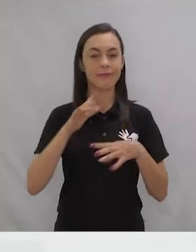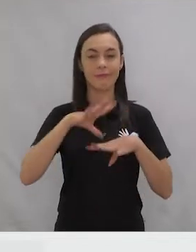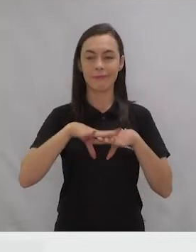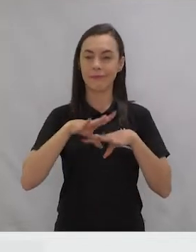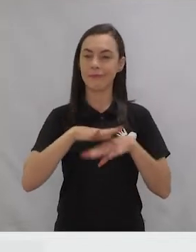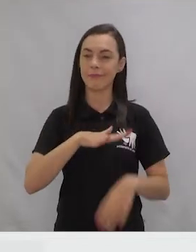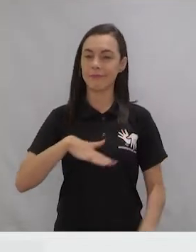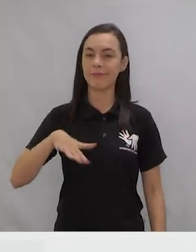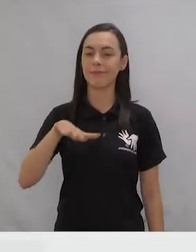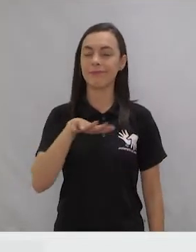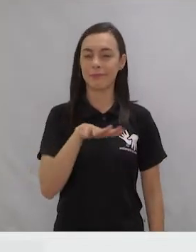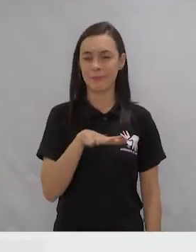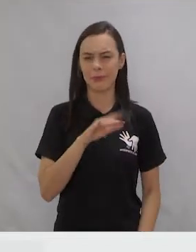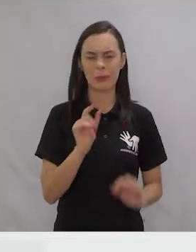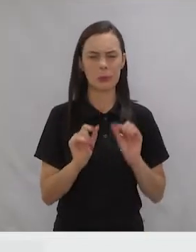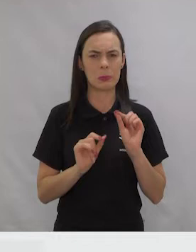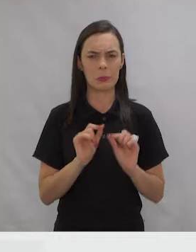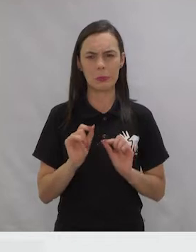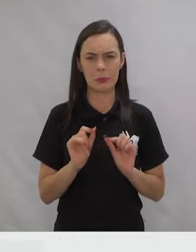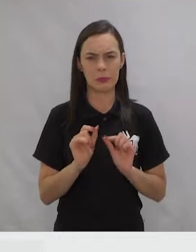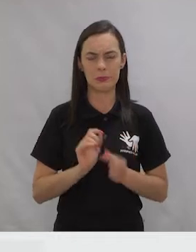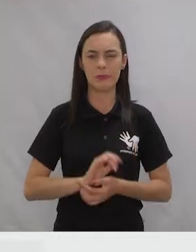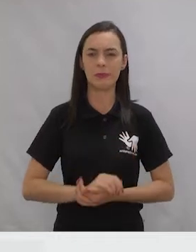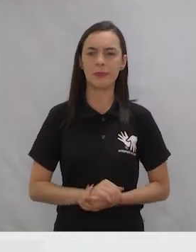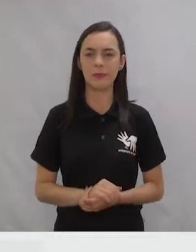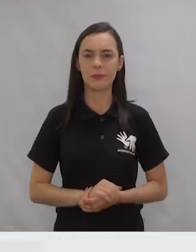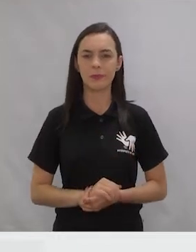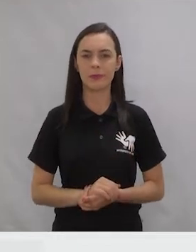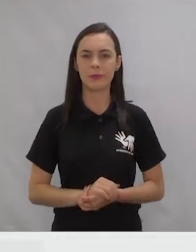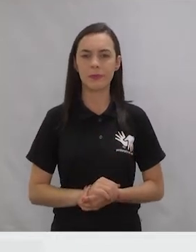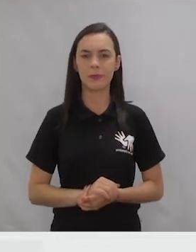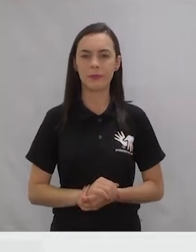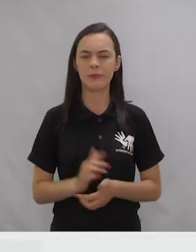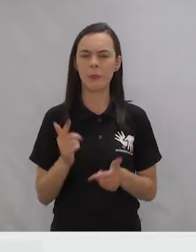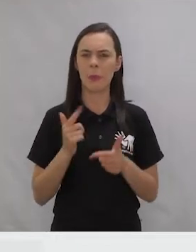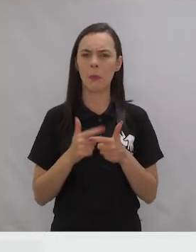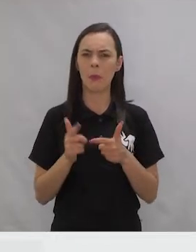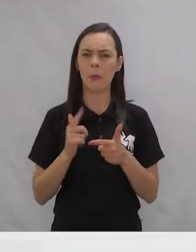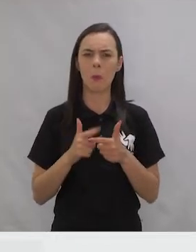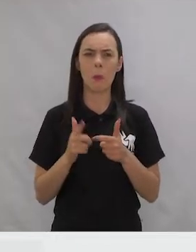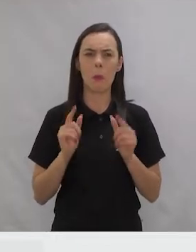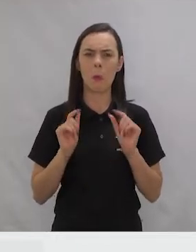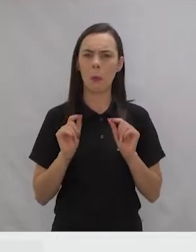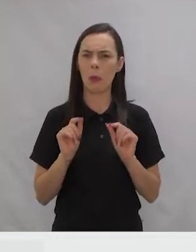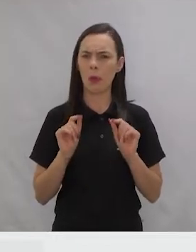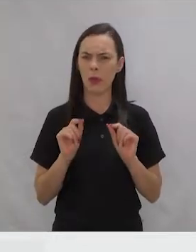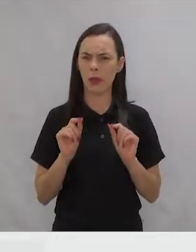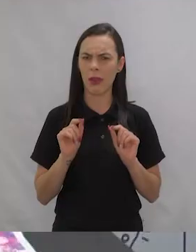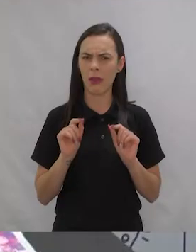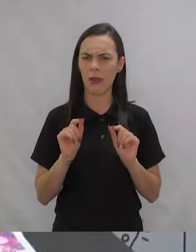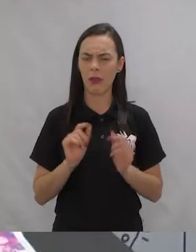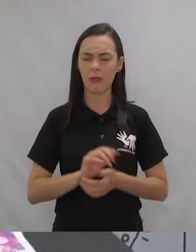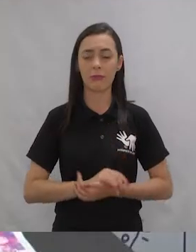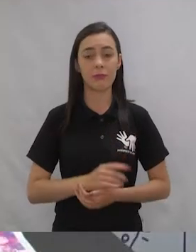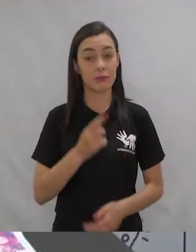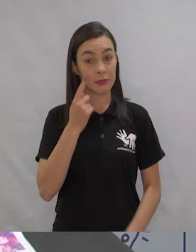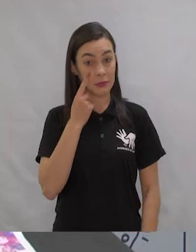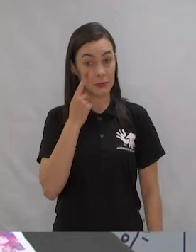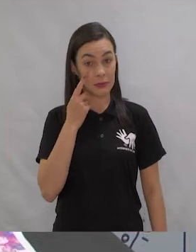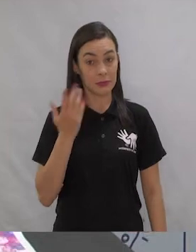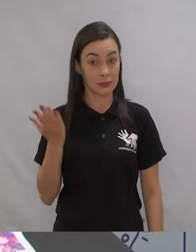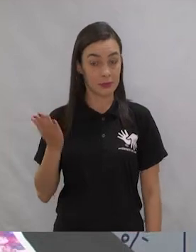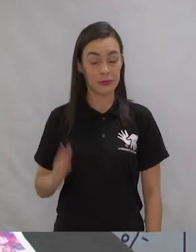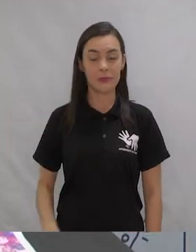Situação-problema. O que é situação-problema? O que é um problema? Vamos ver o que é um problema?